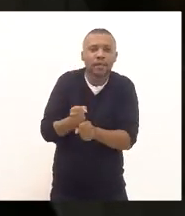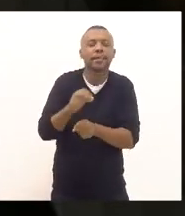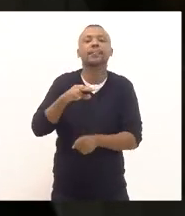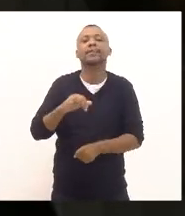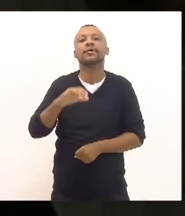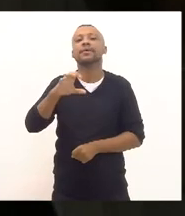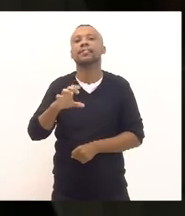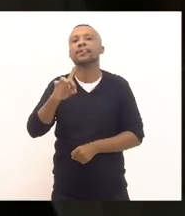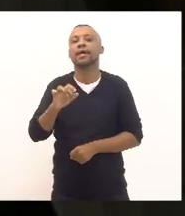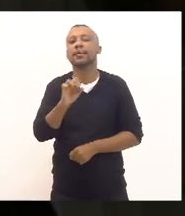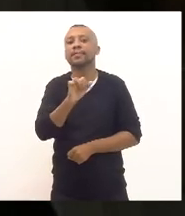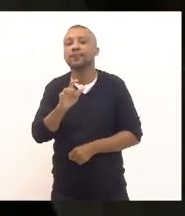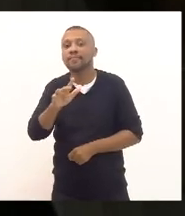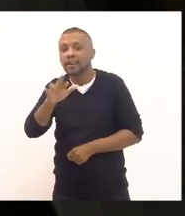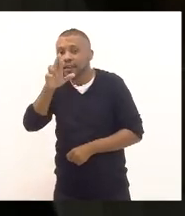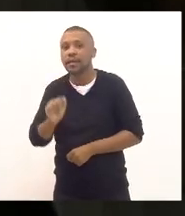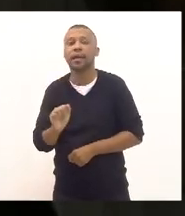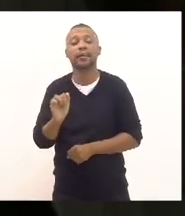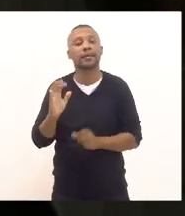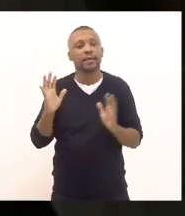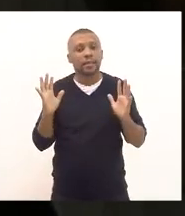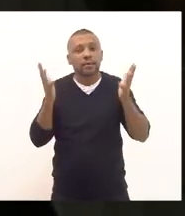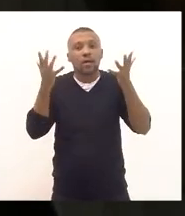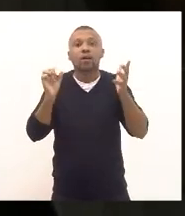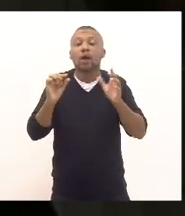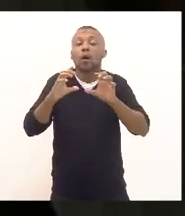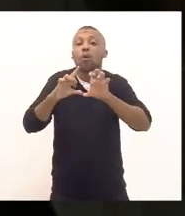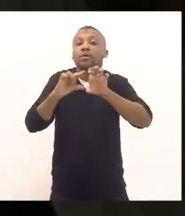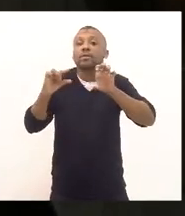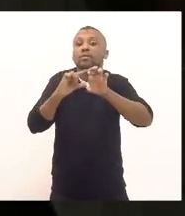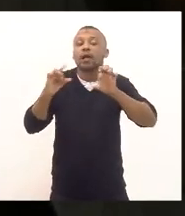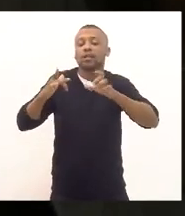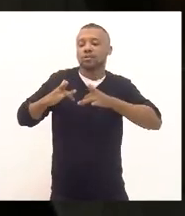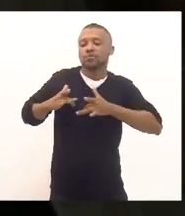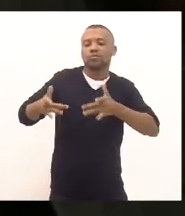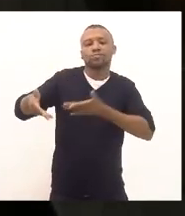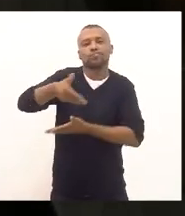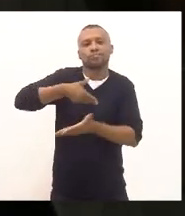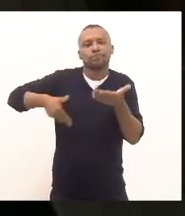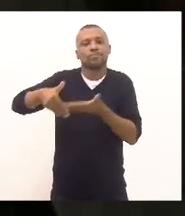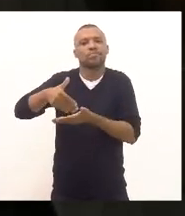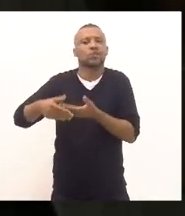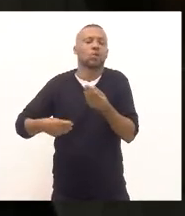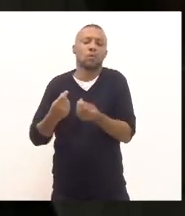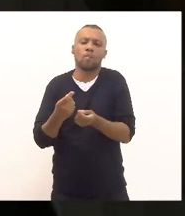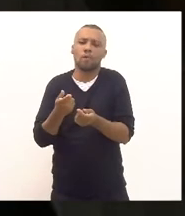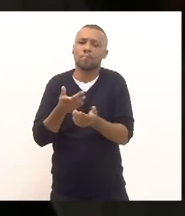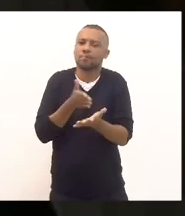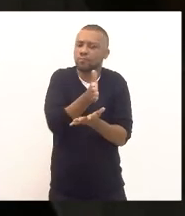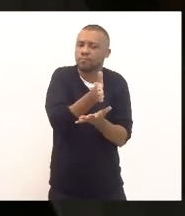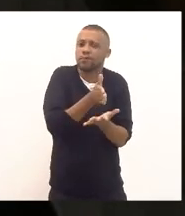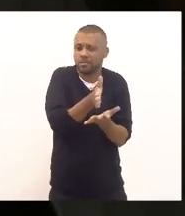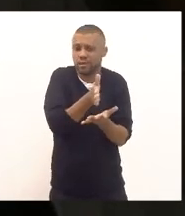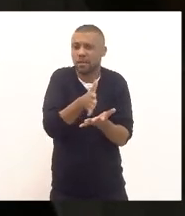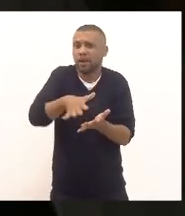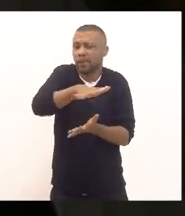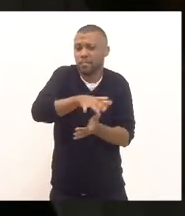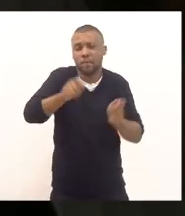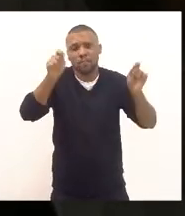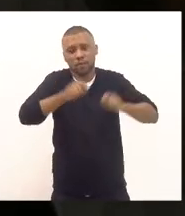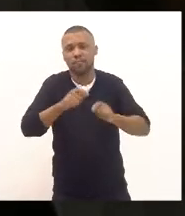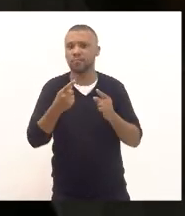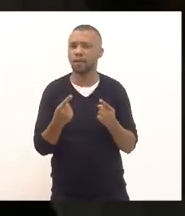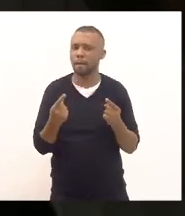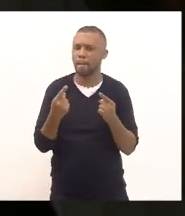tempo celebrando assim a o empreendedor o empreendedorismo solidário com uma das formas possíveis de enfrentamento